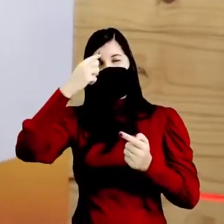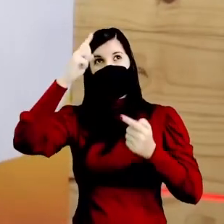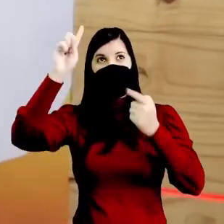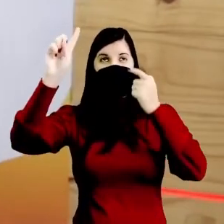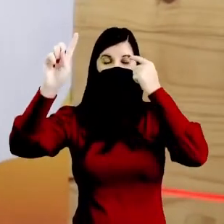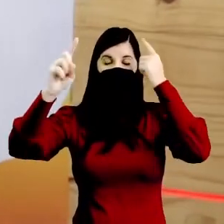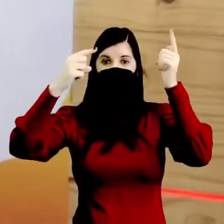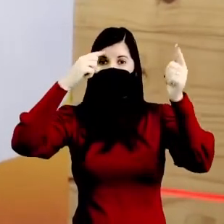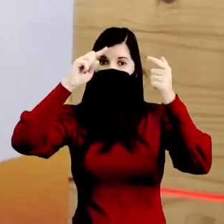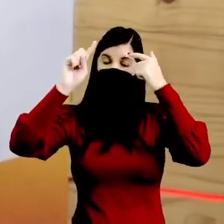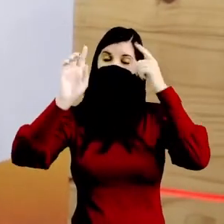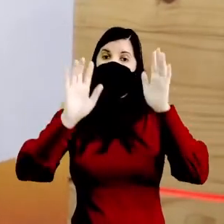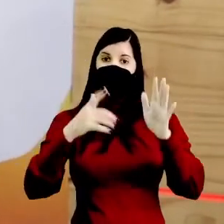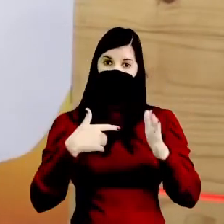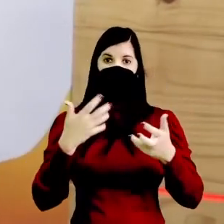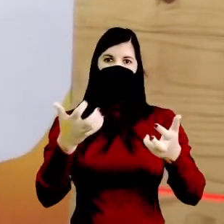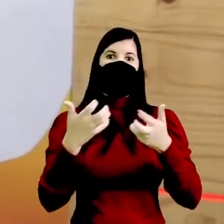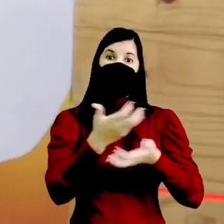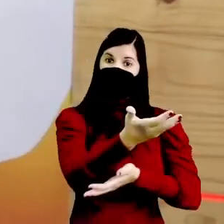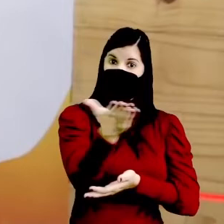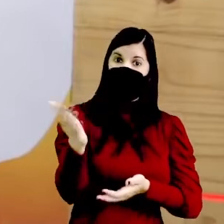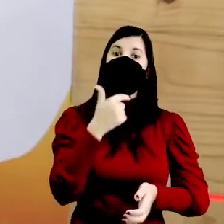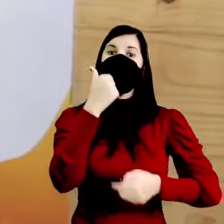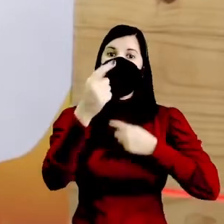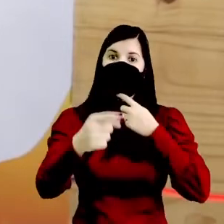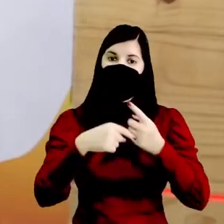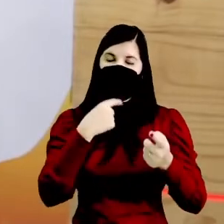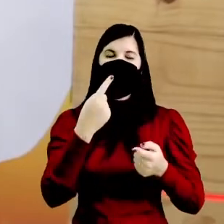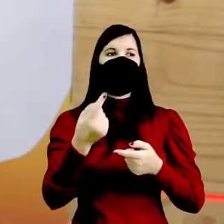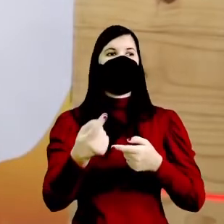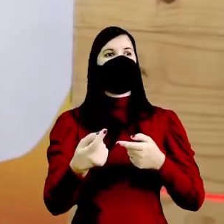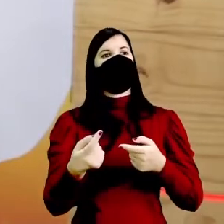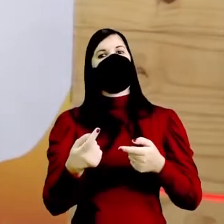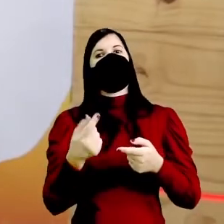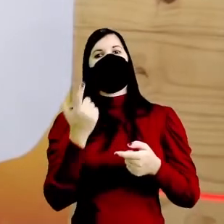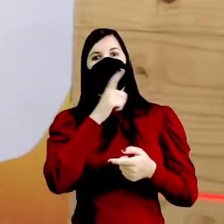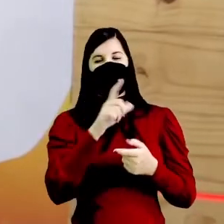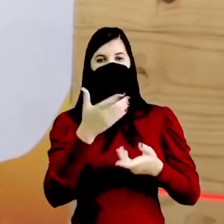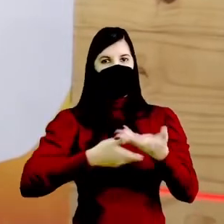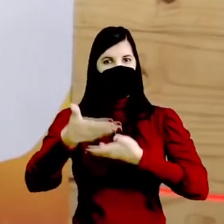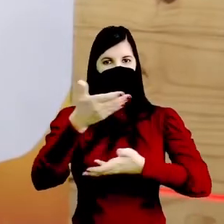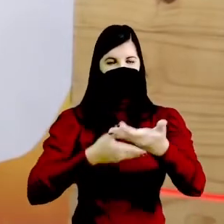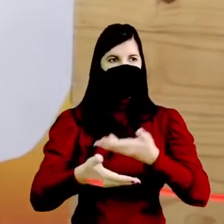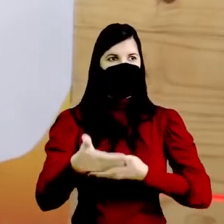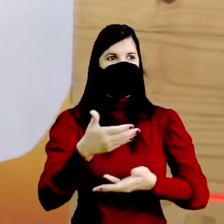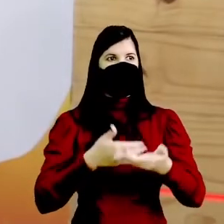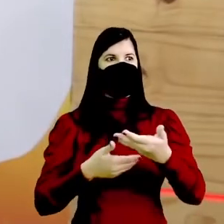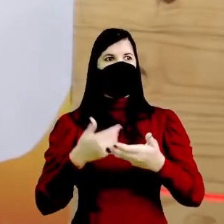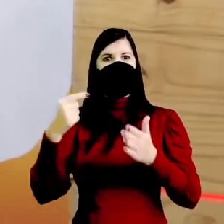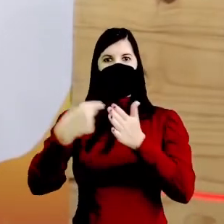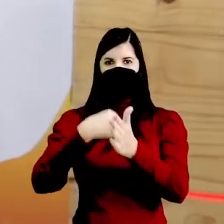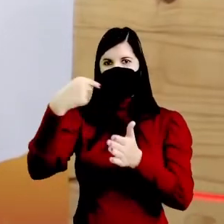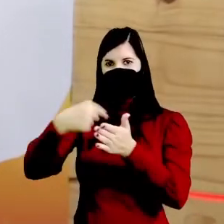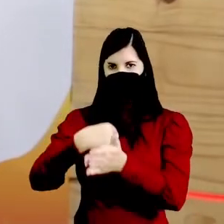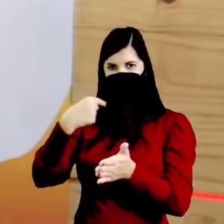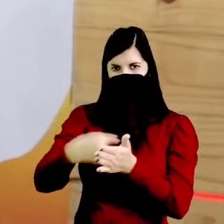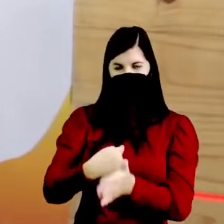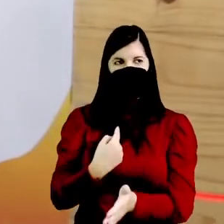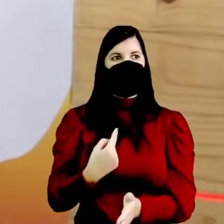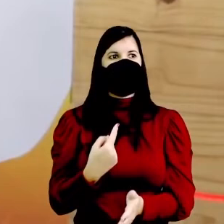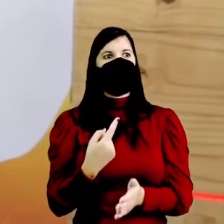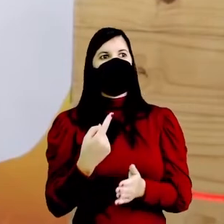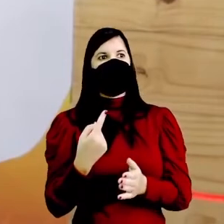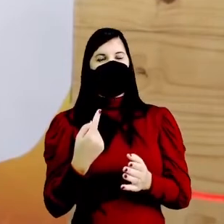isso justamente que eu quero. Eu quero que você tenha dúvidas, porque assim você vai interagir mais, você vai perguntar, você vai olhar